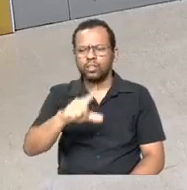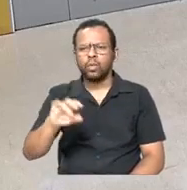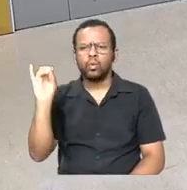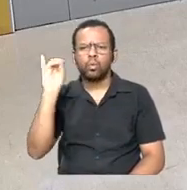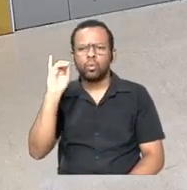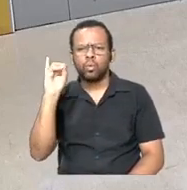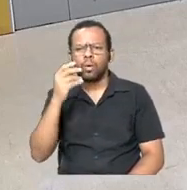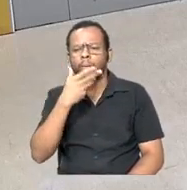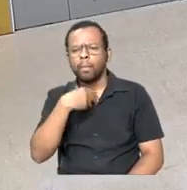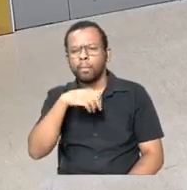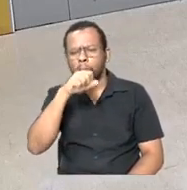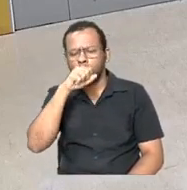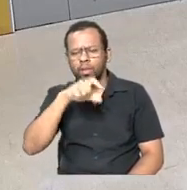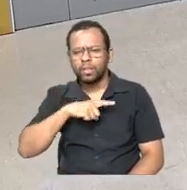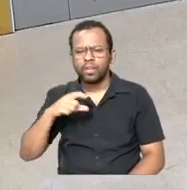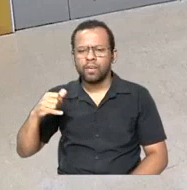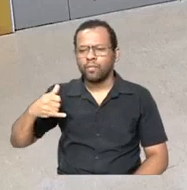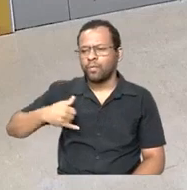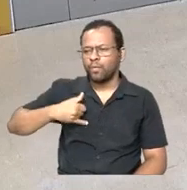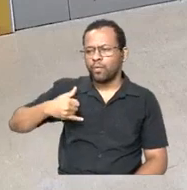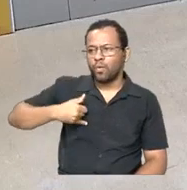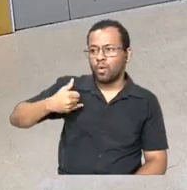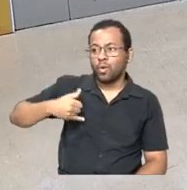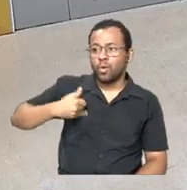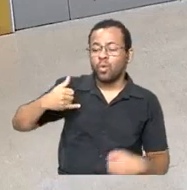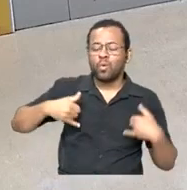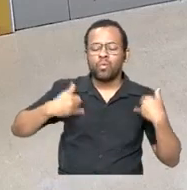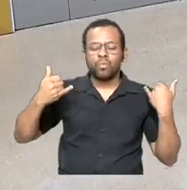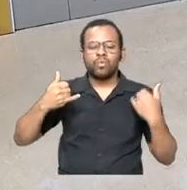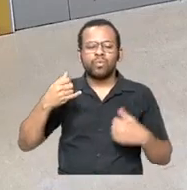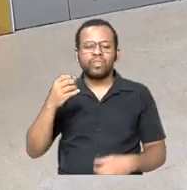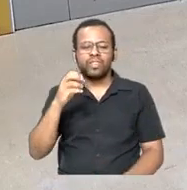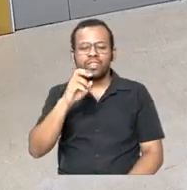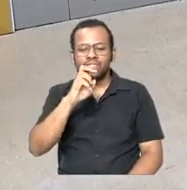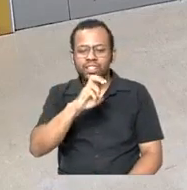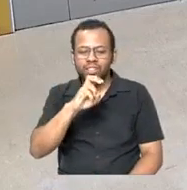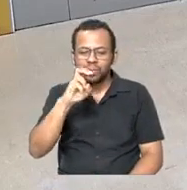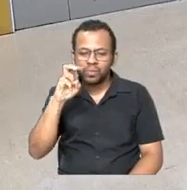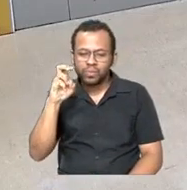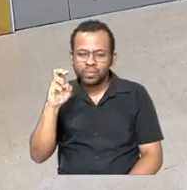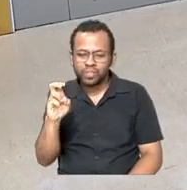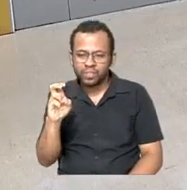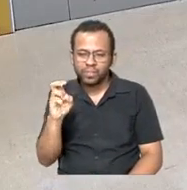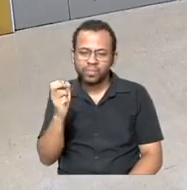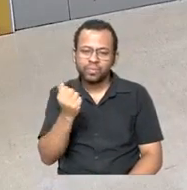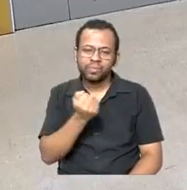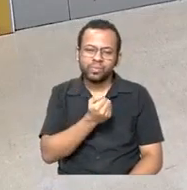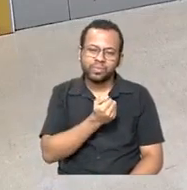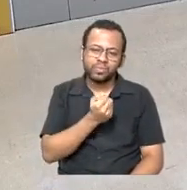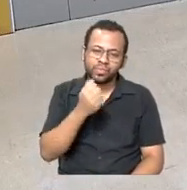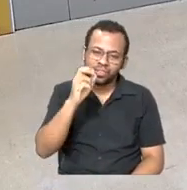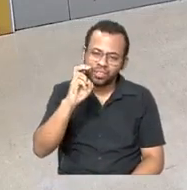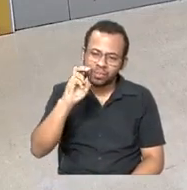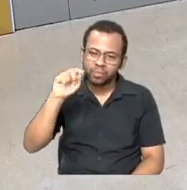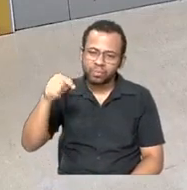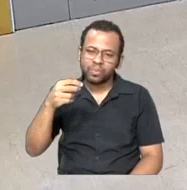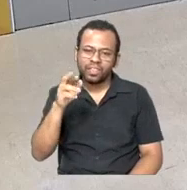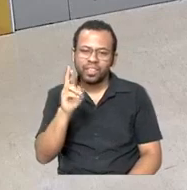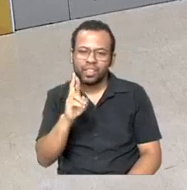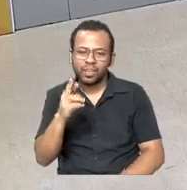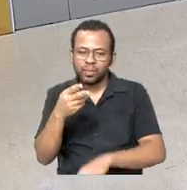o pai Eronildes que está completando na Cidade Nova 55 e r$ 5.000 é o valor